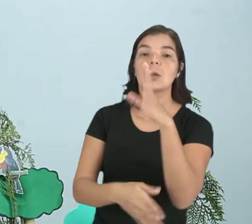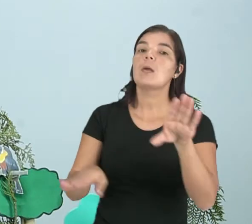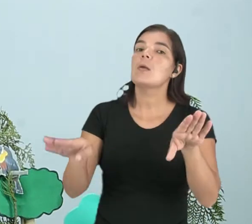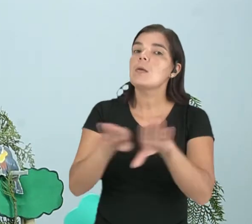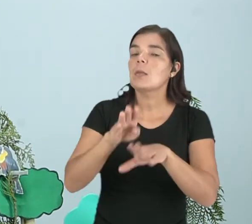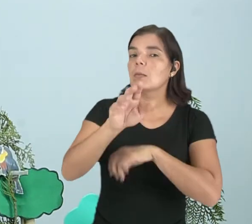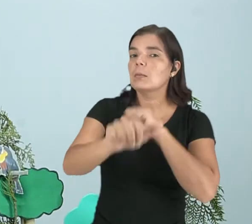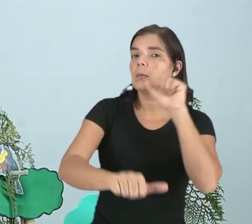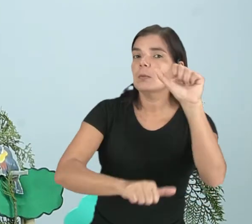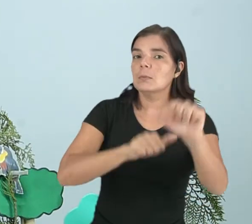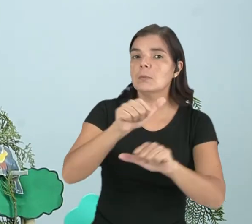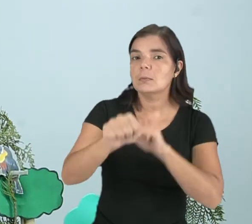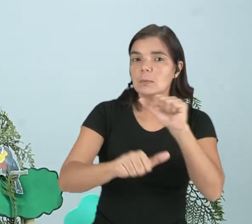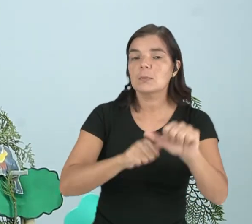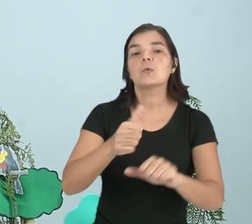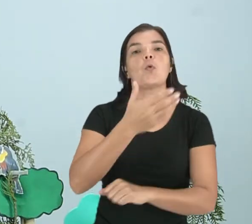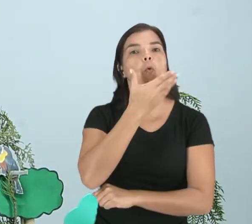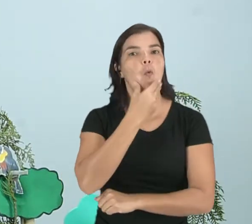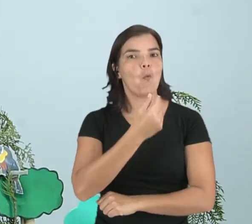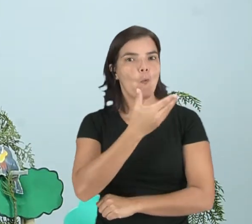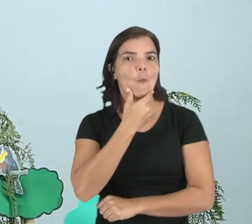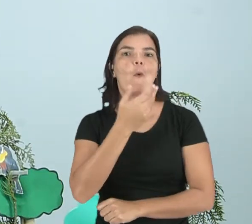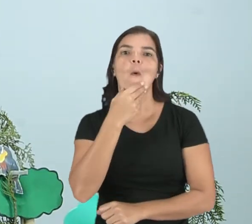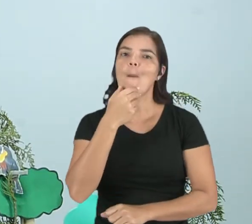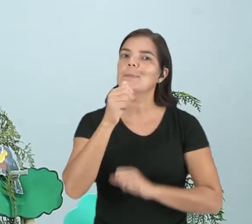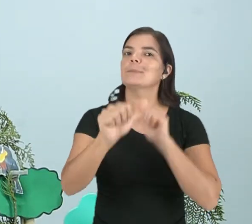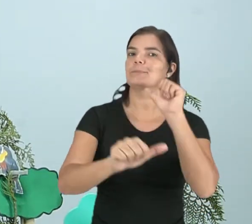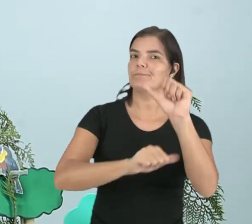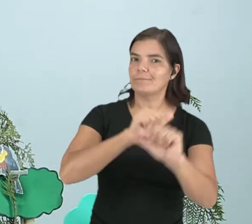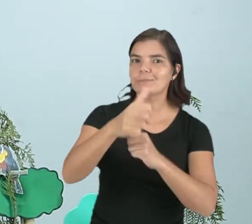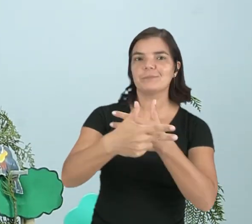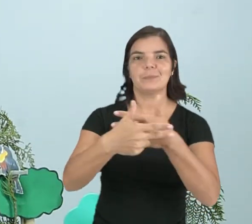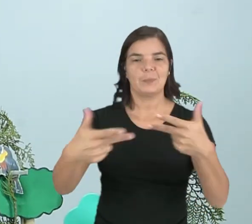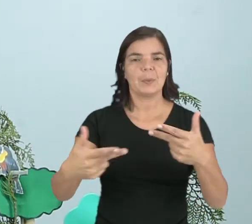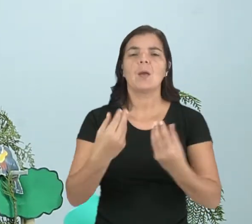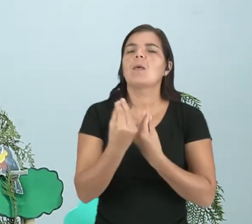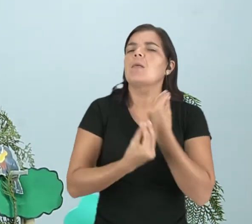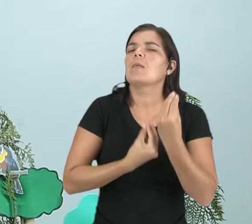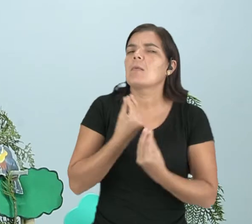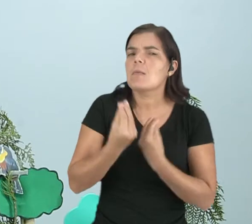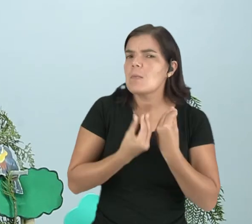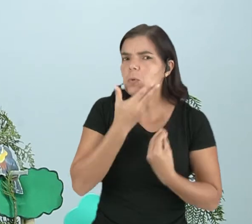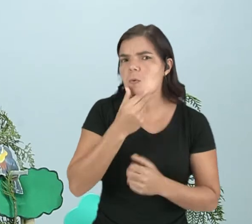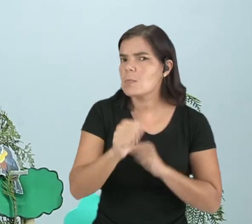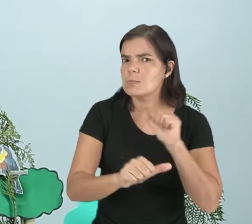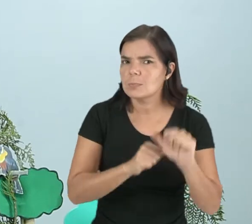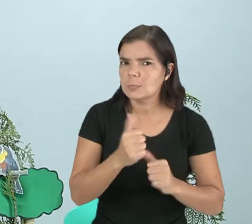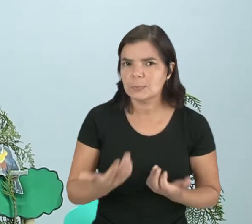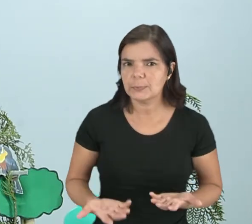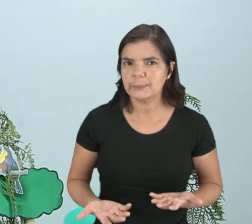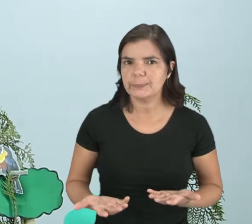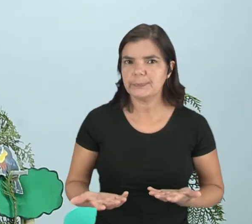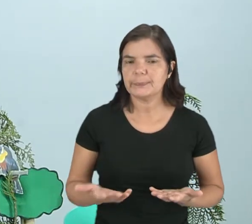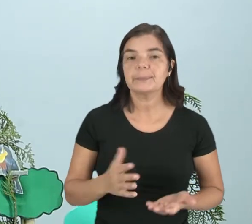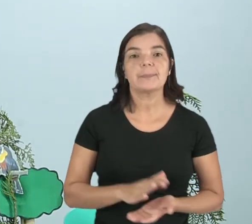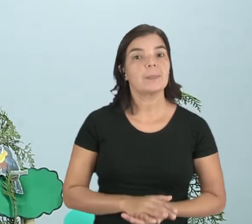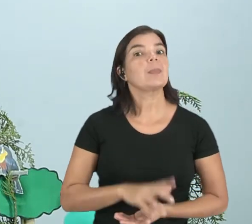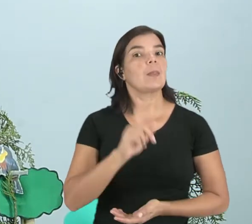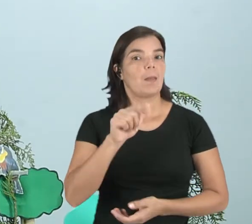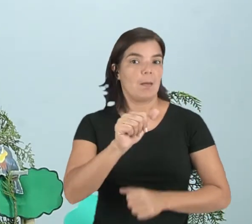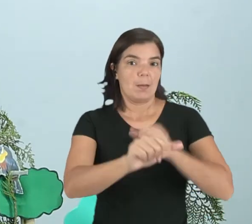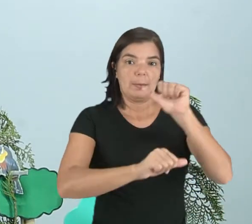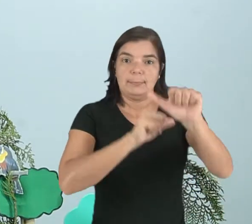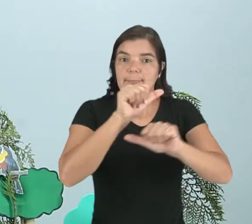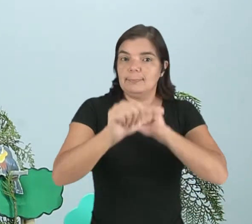pode ser modificada, quando o homem modifica a paisagem. De que forma o homem modifica a paisagem? Ele